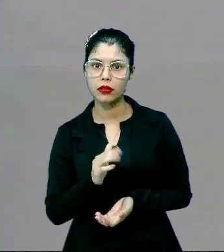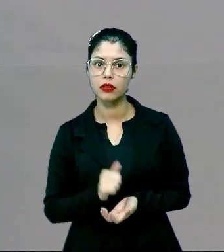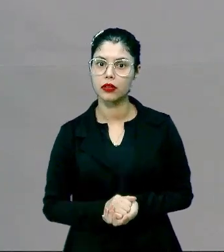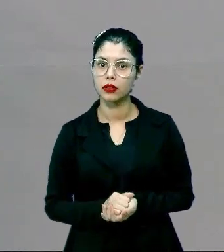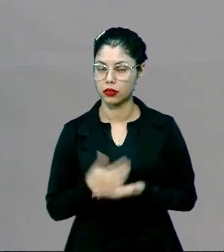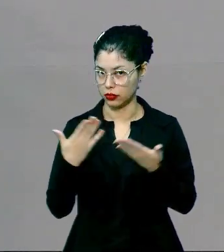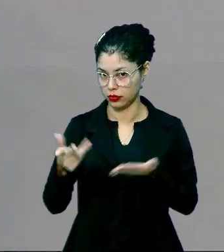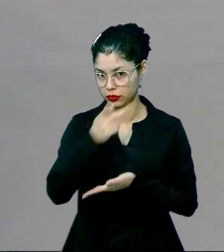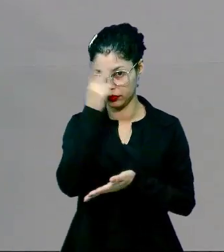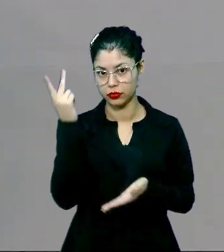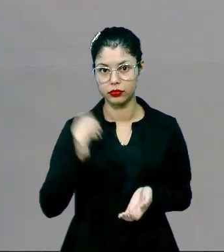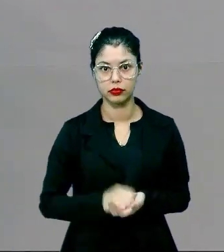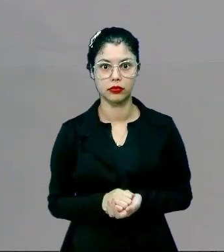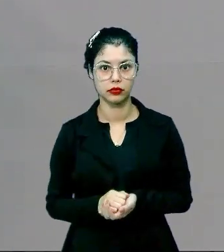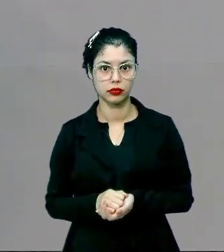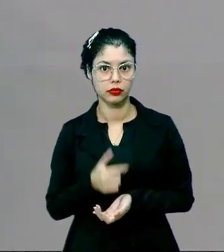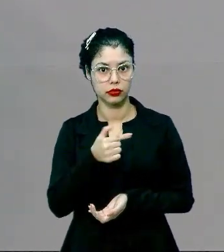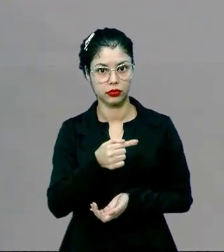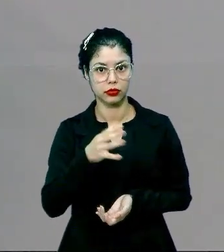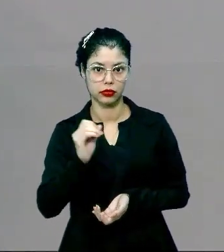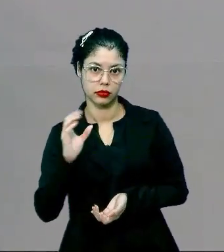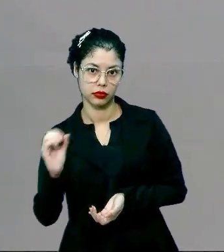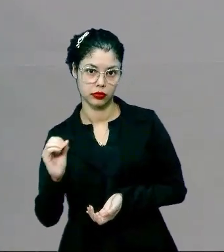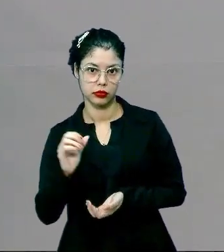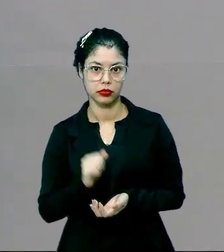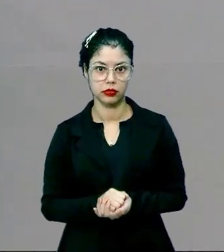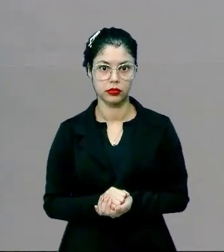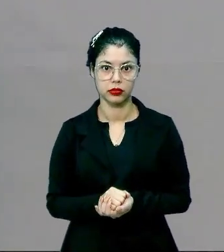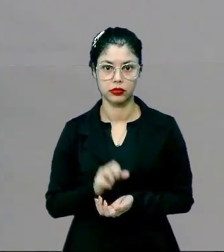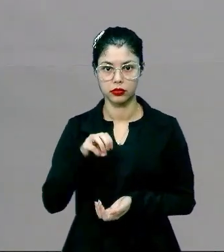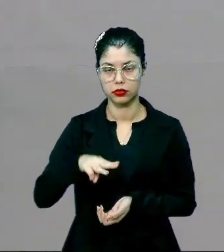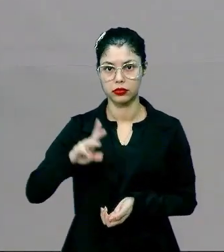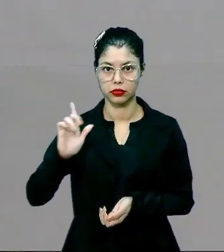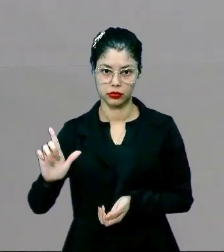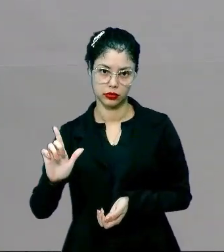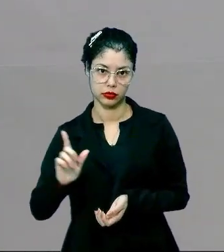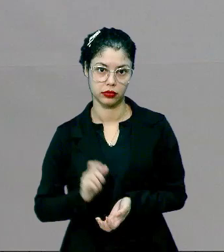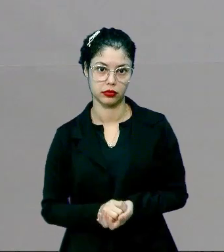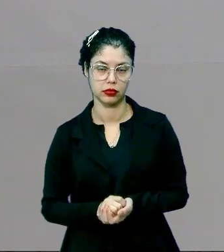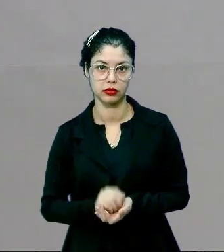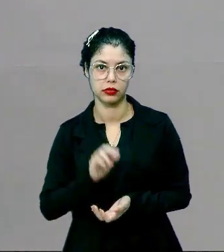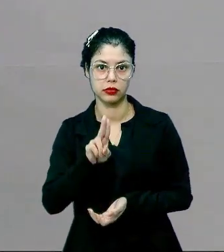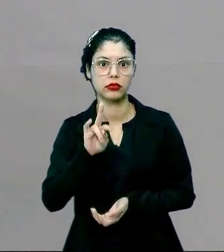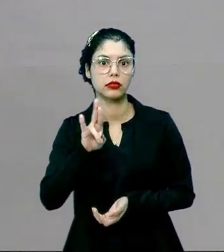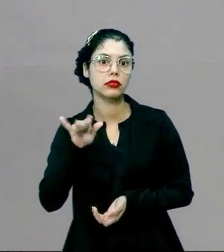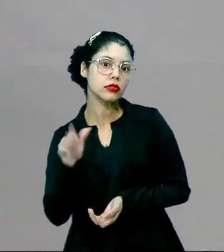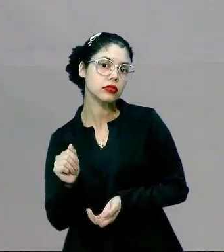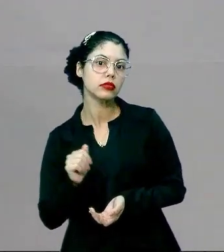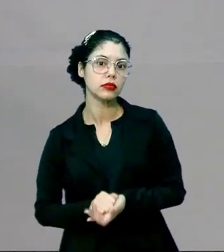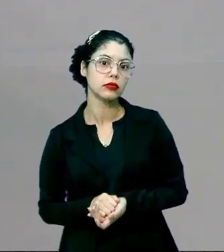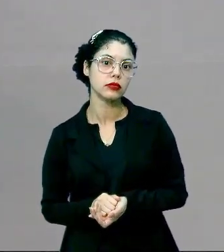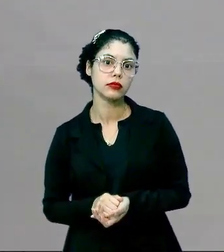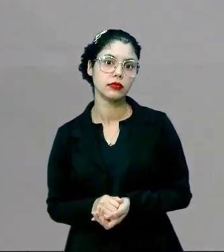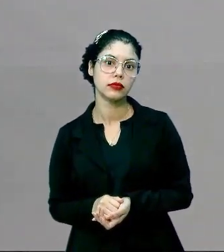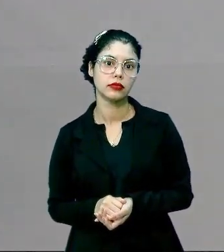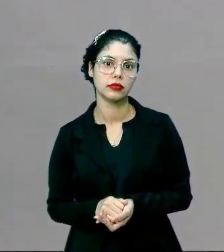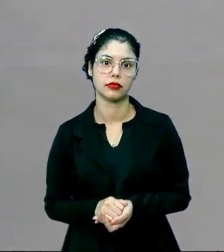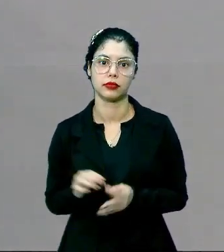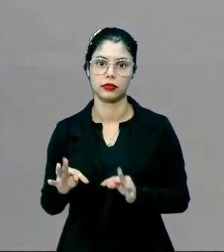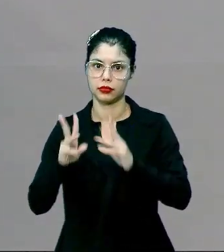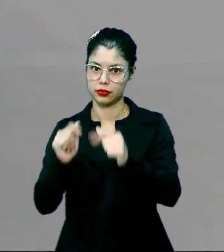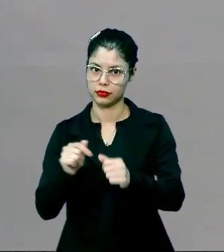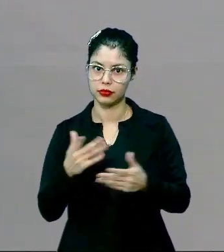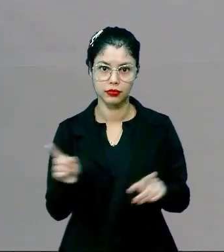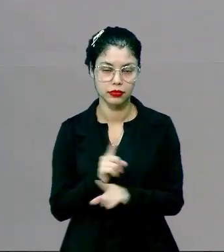aproximadamente, dependendo da pessoa, de 700 a 800 ml de urina. Hoje, professora, mas eu não urino